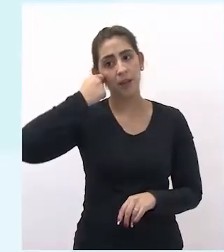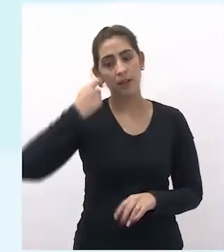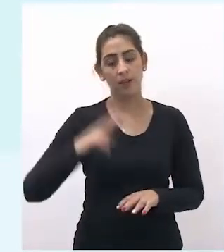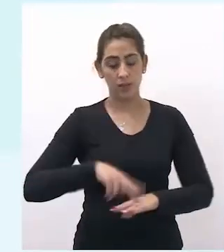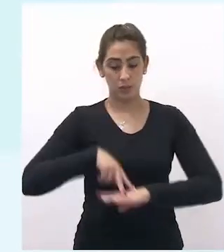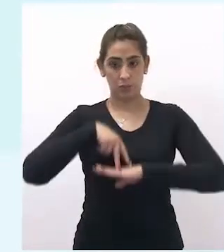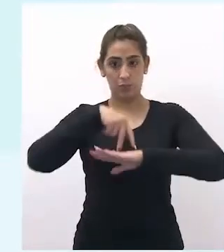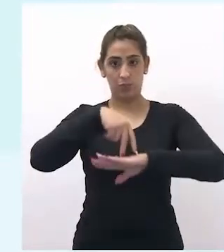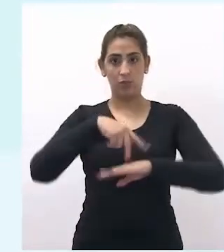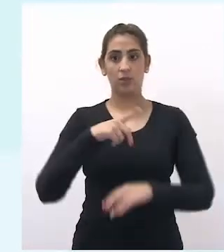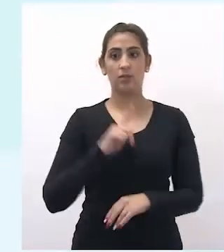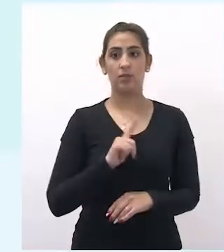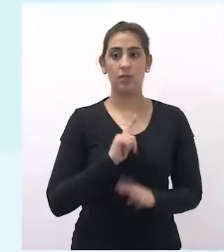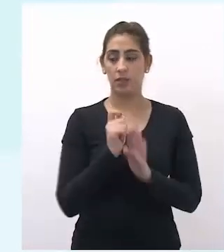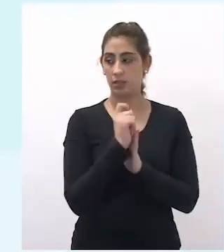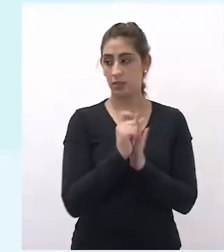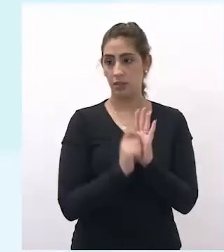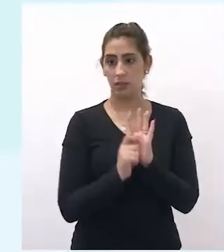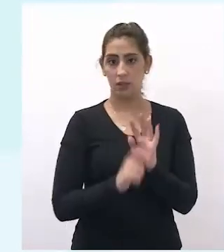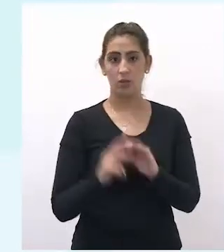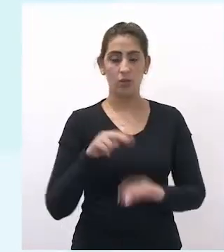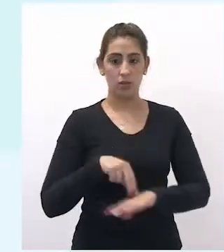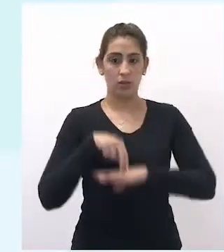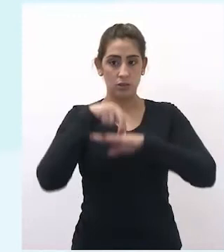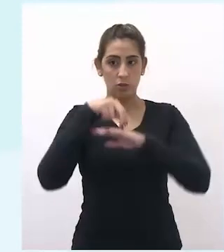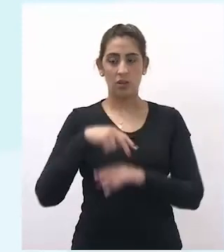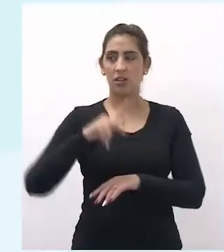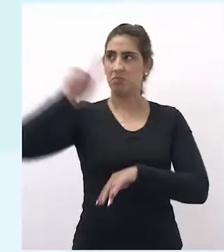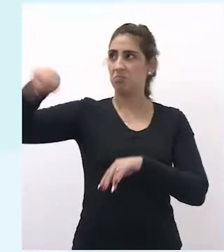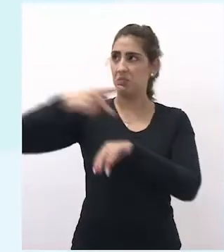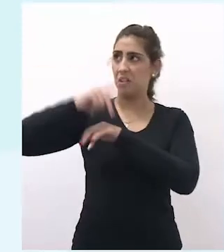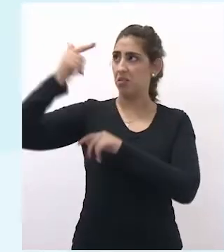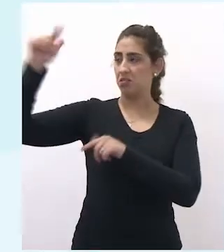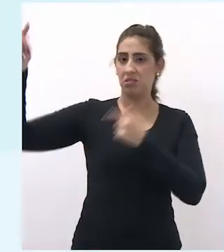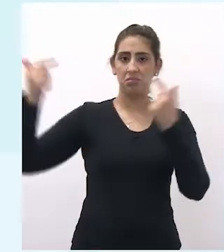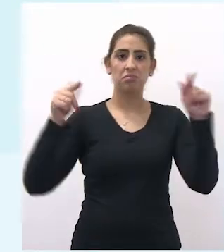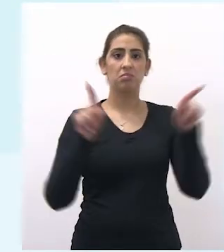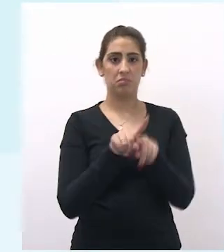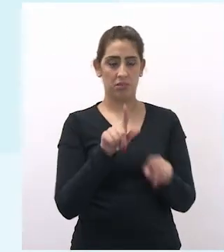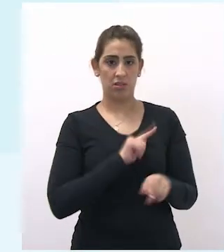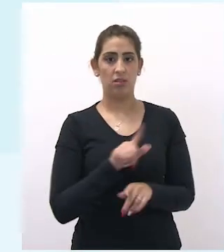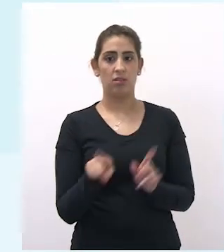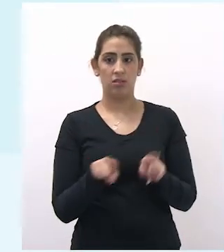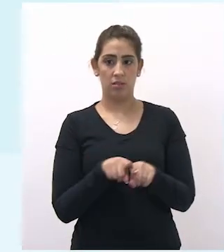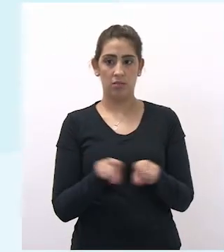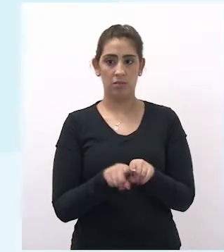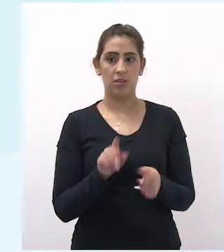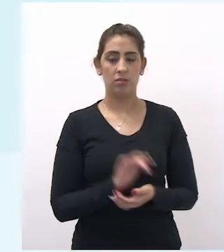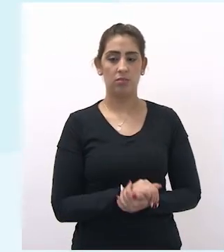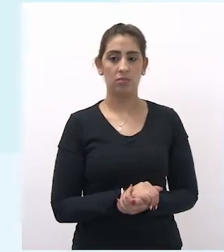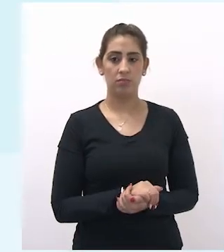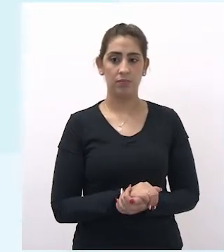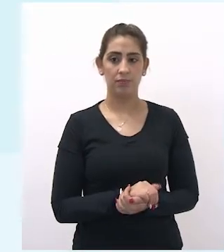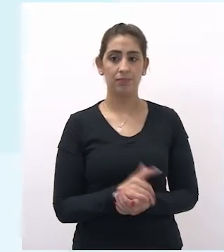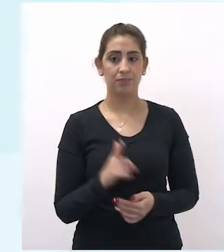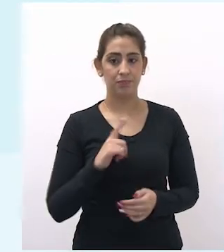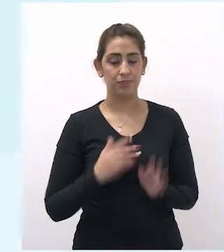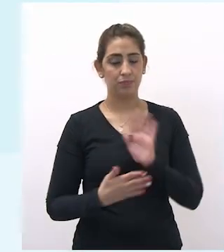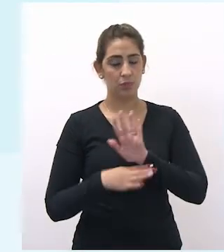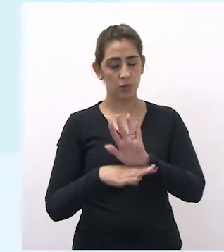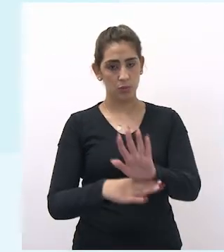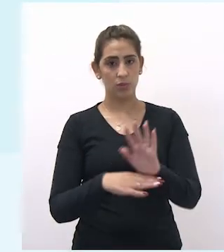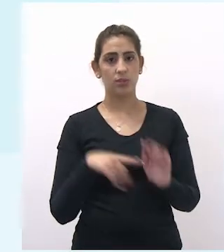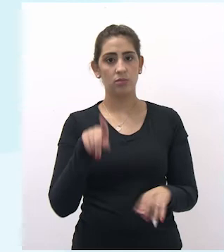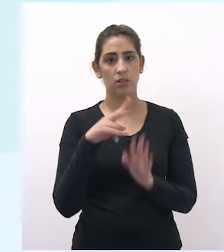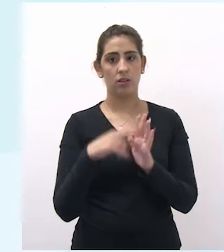a gente traz escritoras nacionais, internacionais, e suas contribuições para a literatura, de uma forma